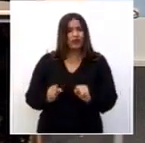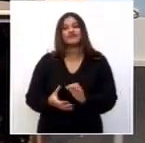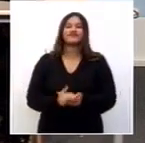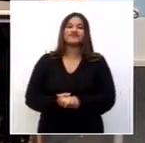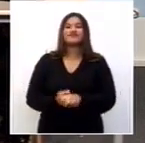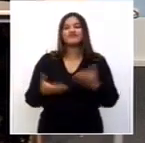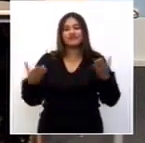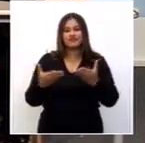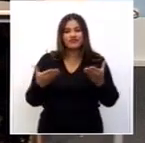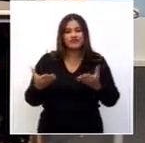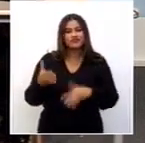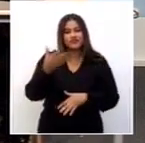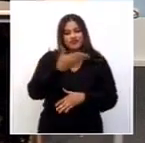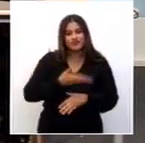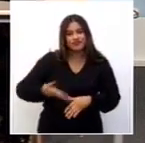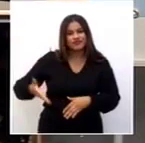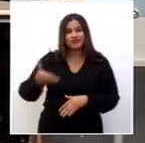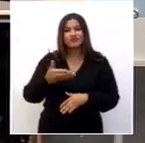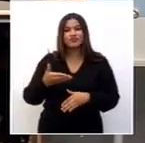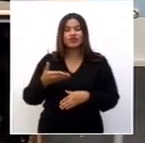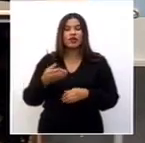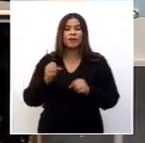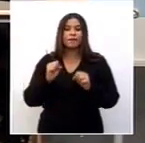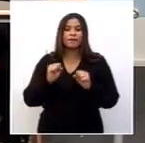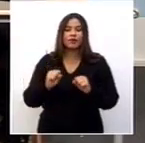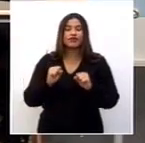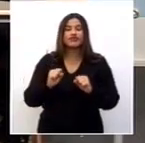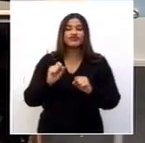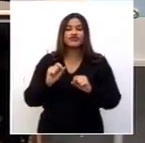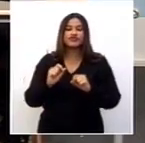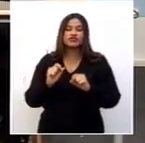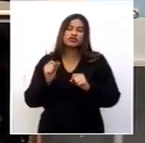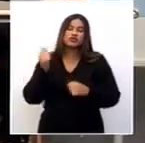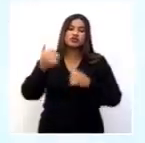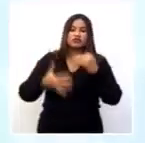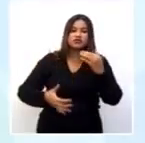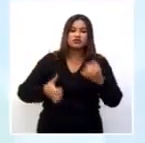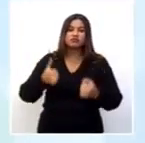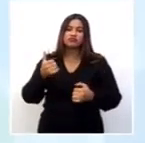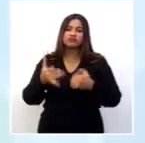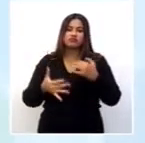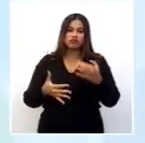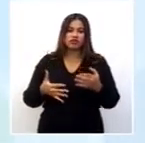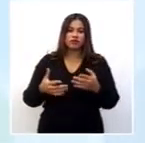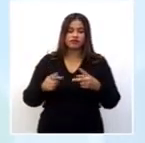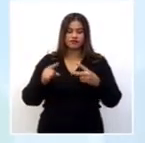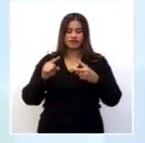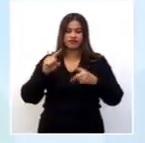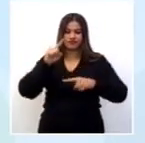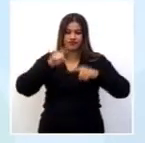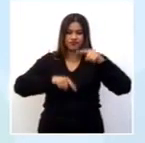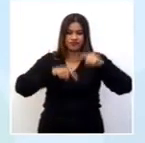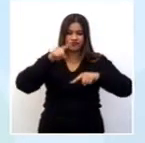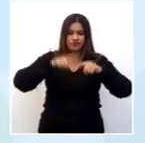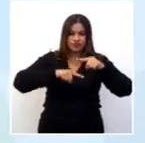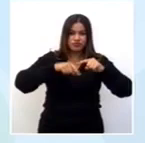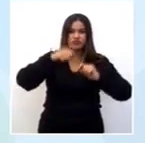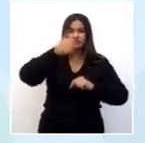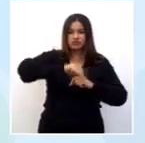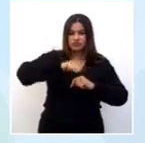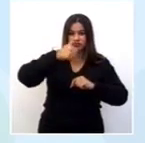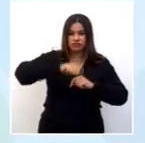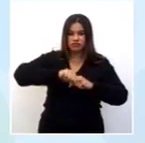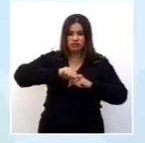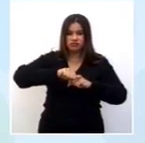que vocês fizessem considerações e dissessem um instrumento avaliativo e